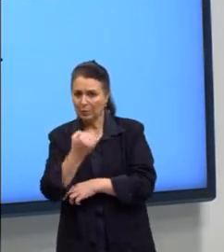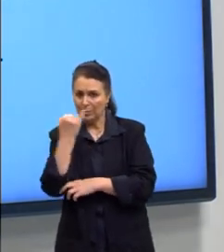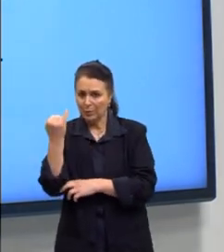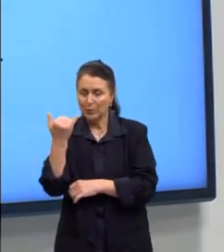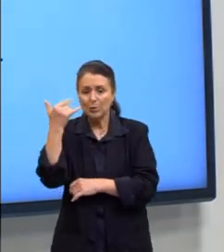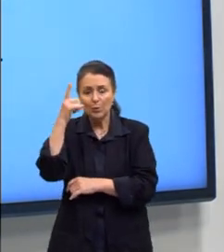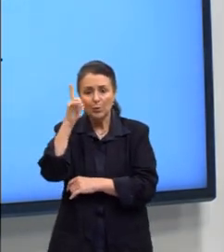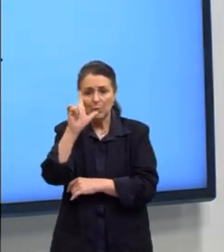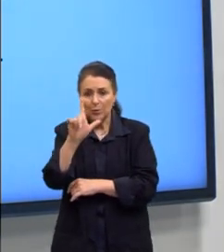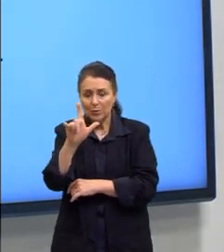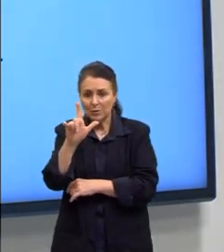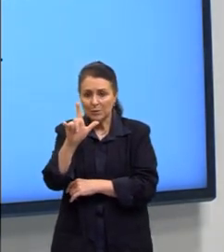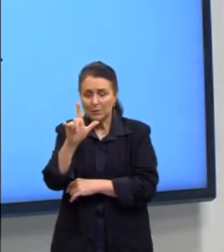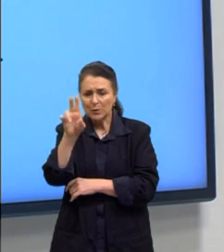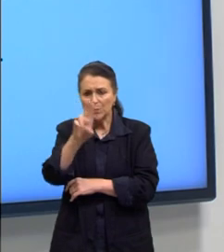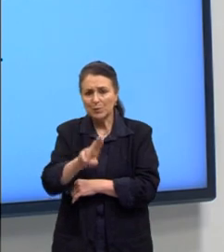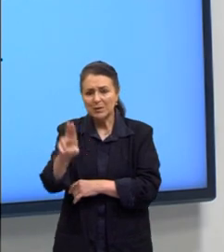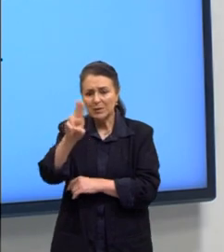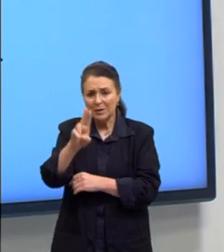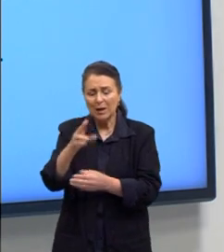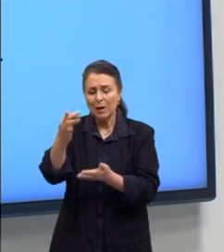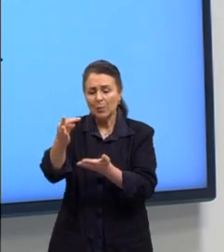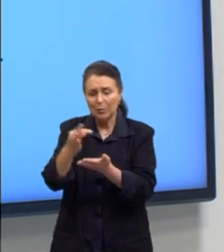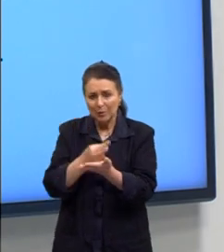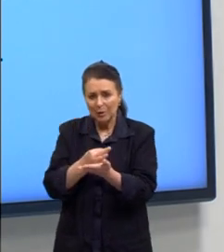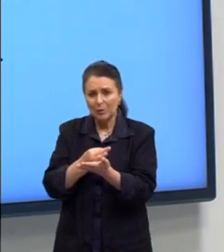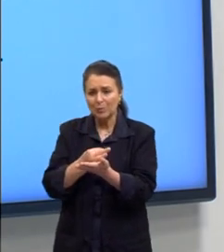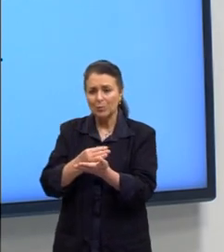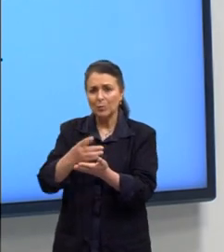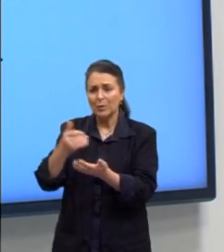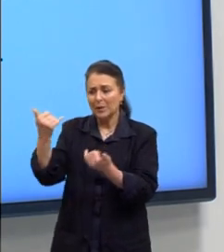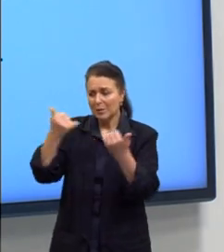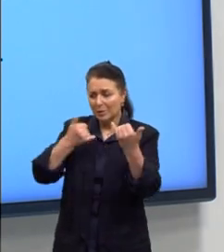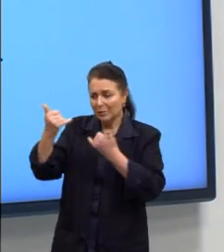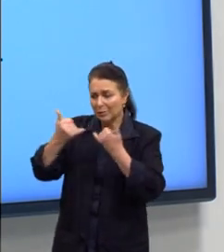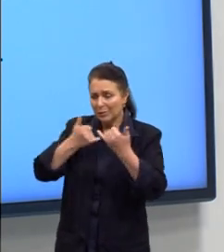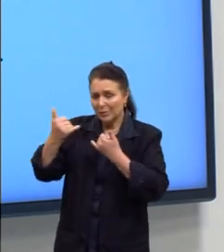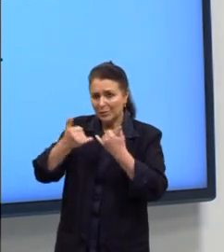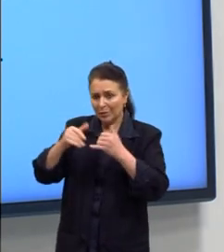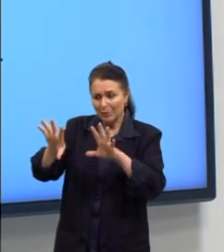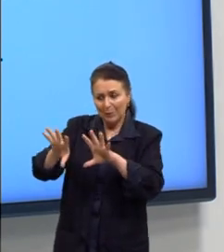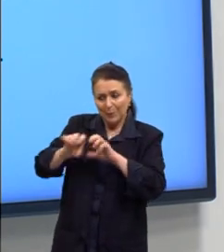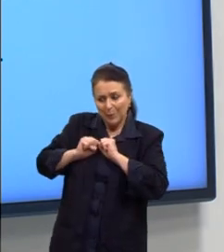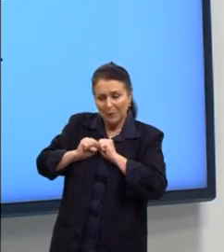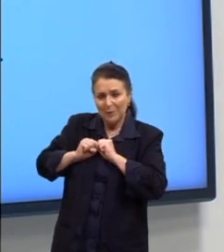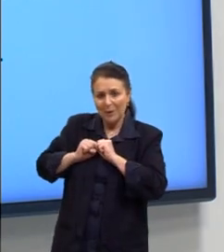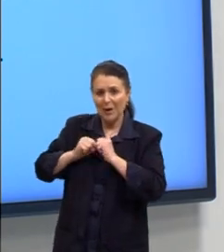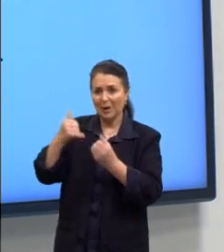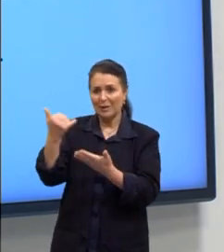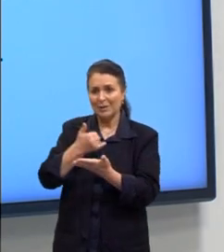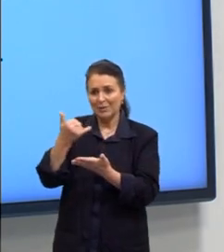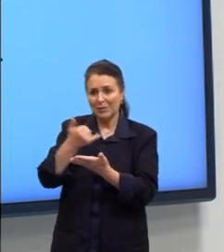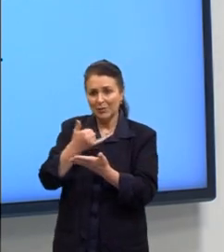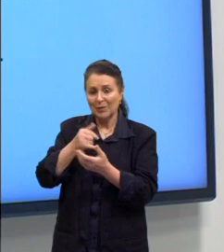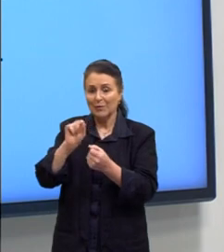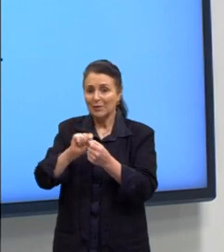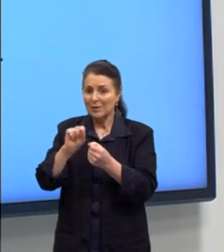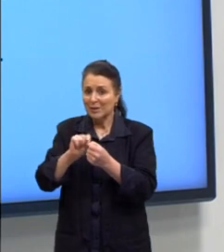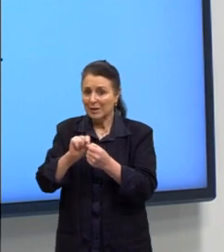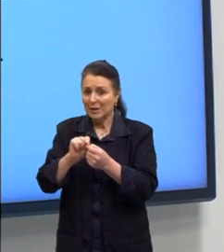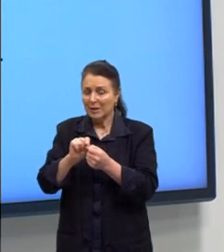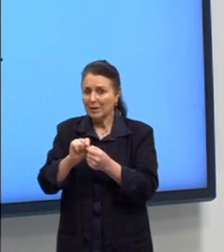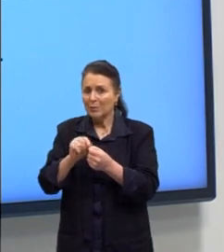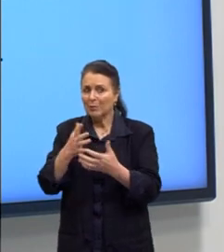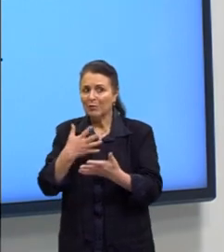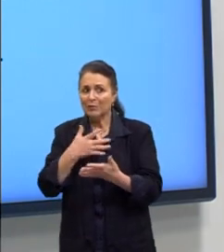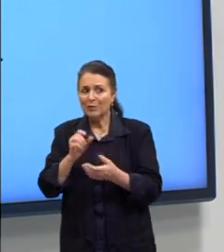conseguir tirar desse texto as informações que ele me oferece me apropriar dessas informações e fazer com que isso